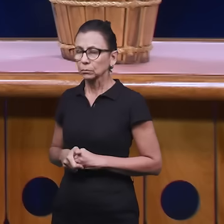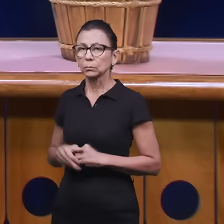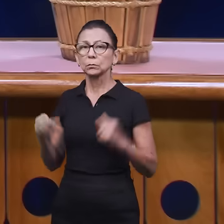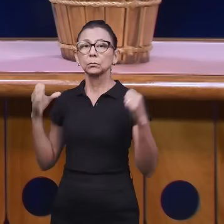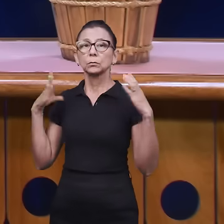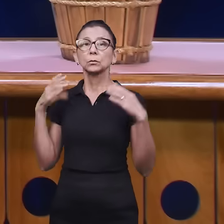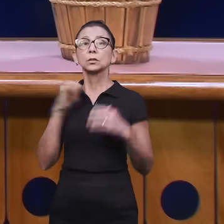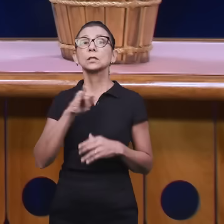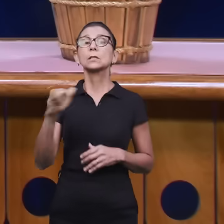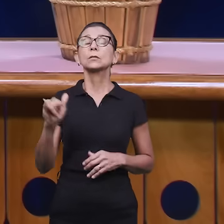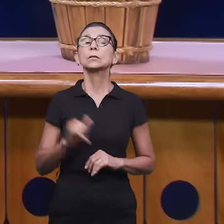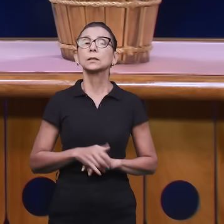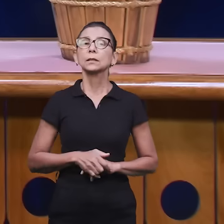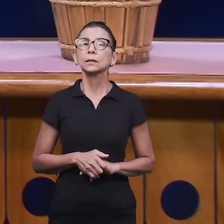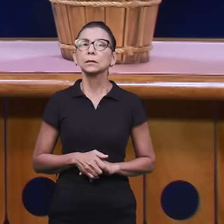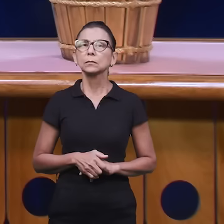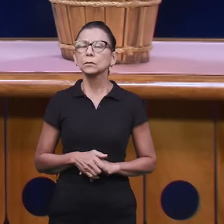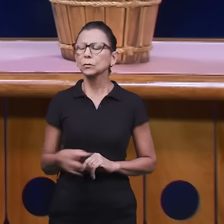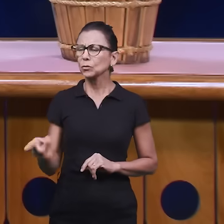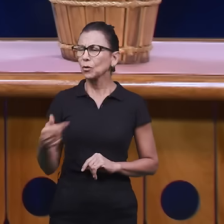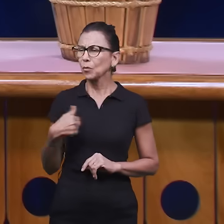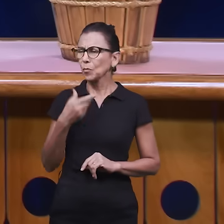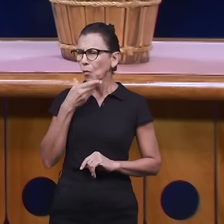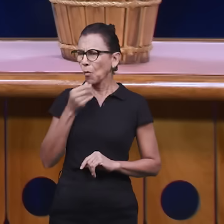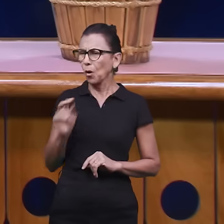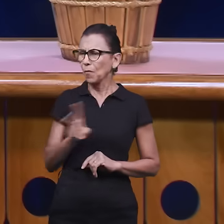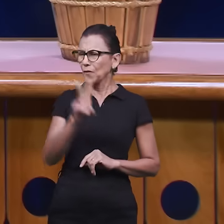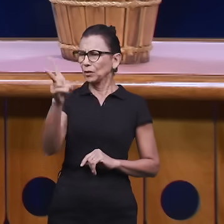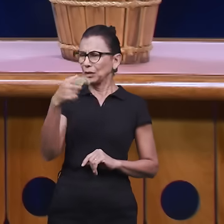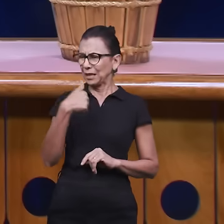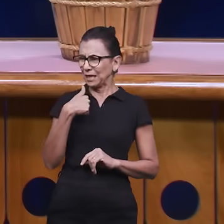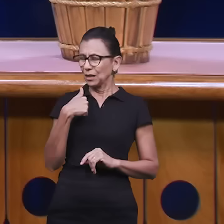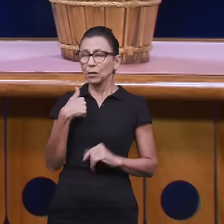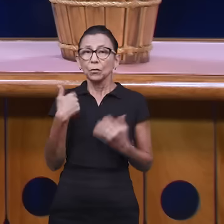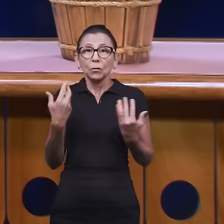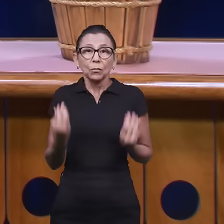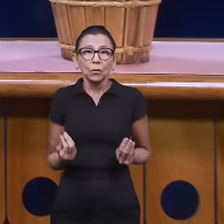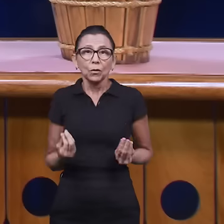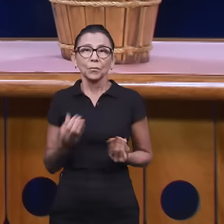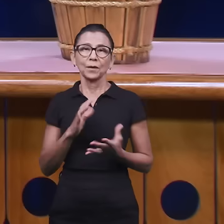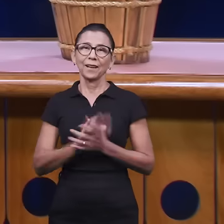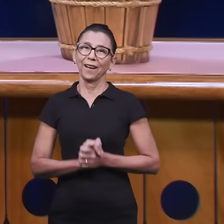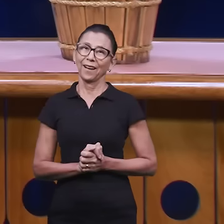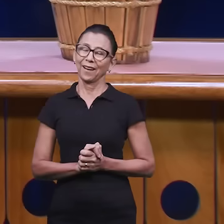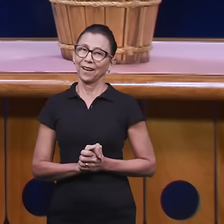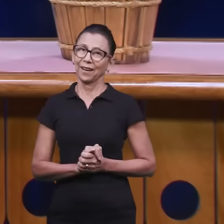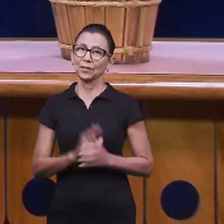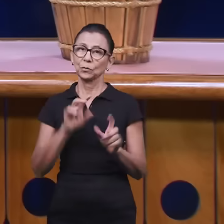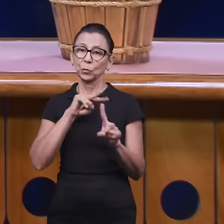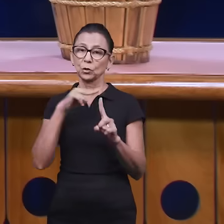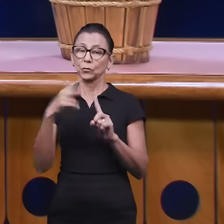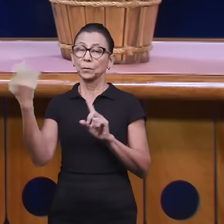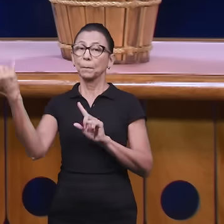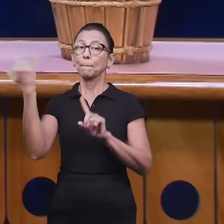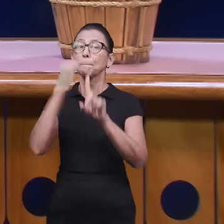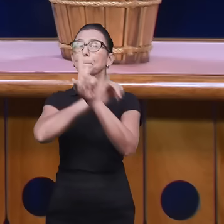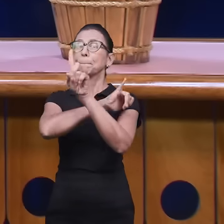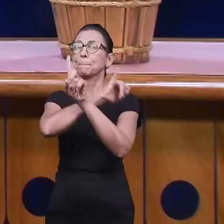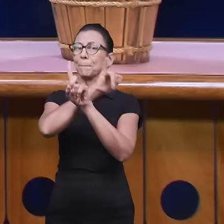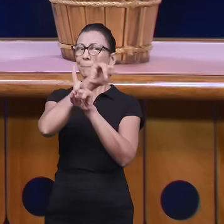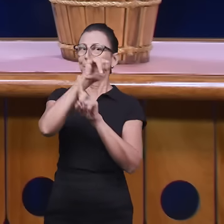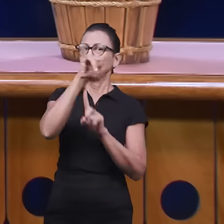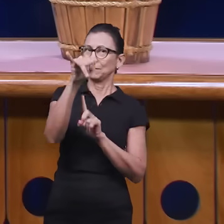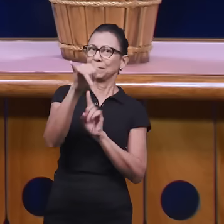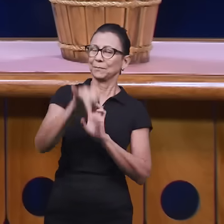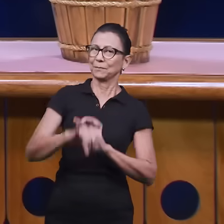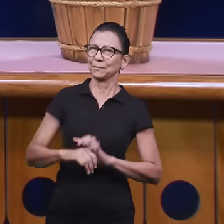o anjo está dizendo para ele? Varão valoroso. Mas como eu ser valoroso? Porque ele estava no profético. Ele não estava, enquanto todo